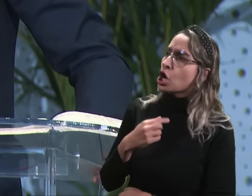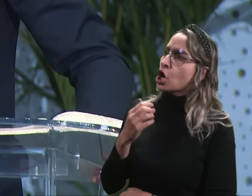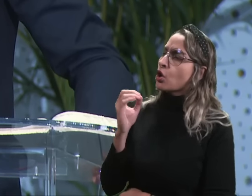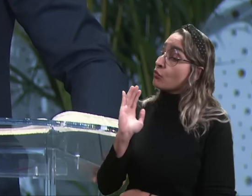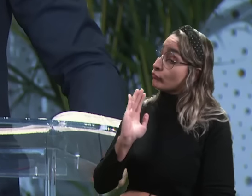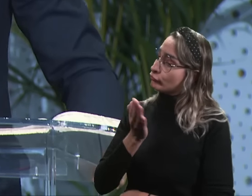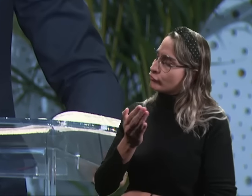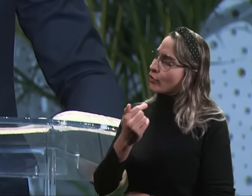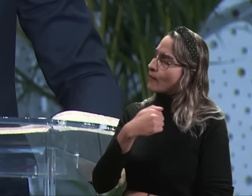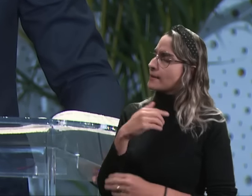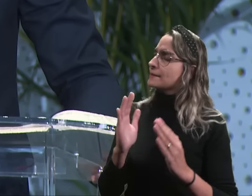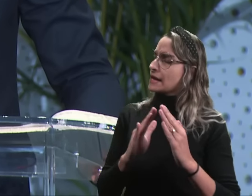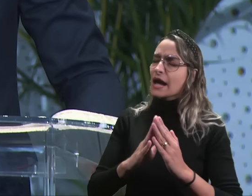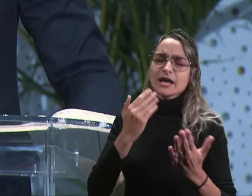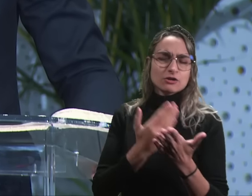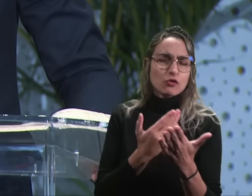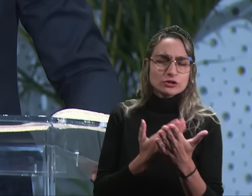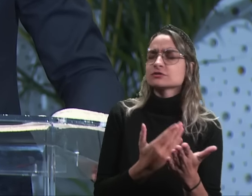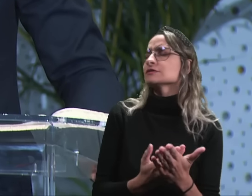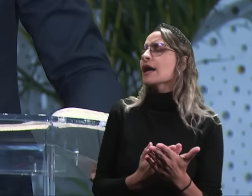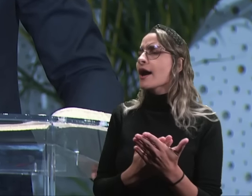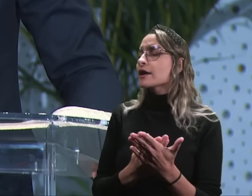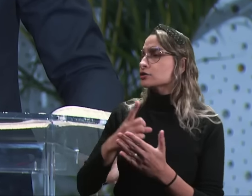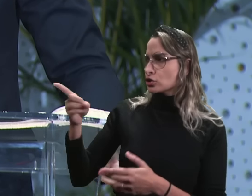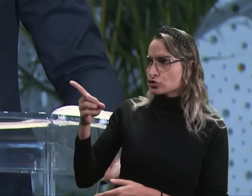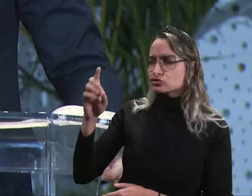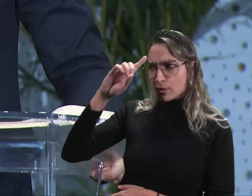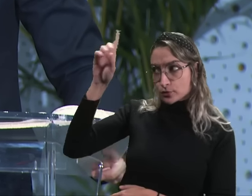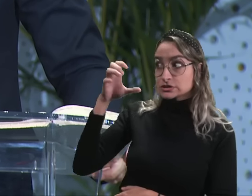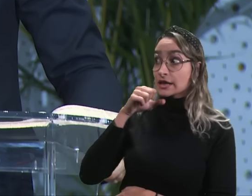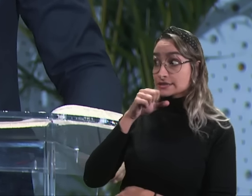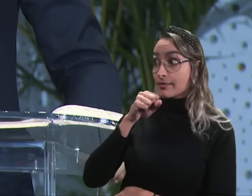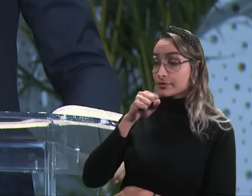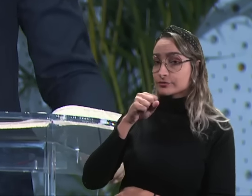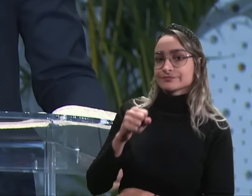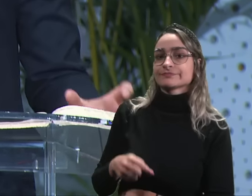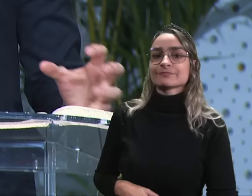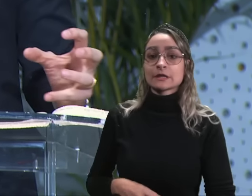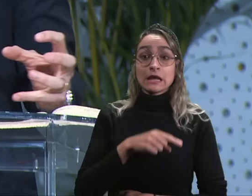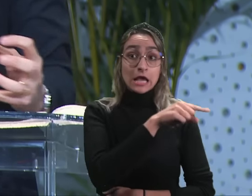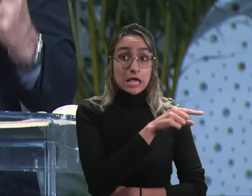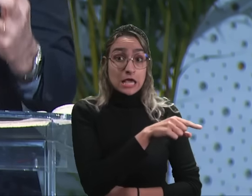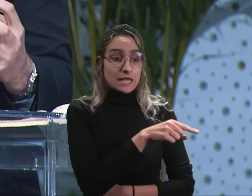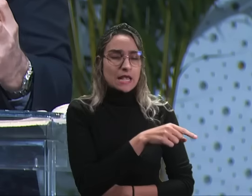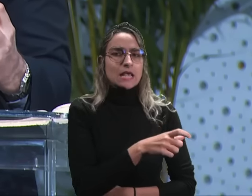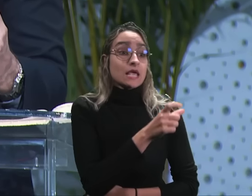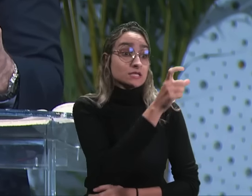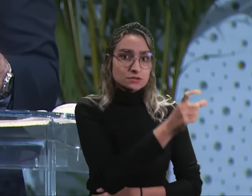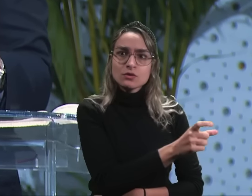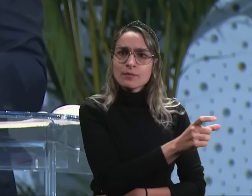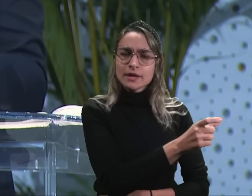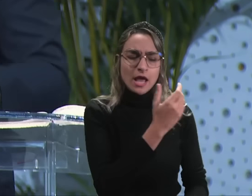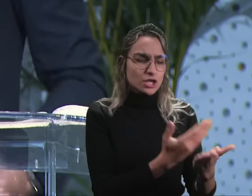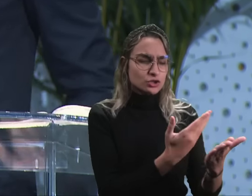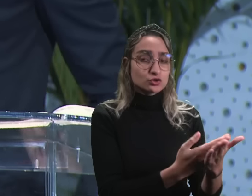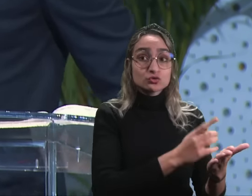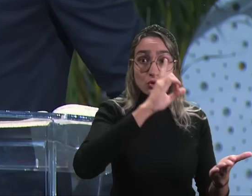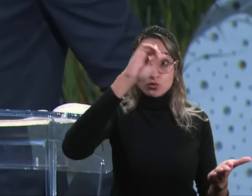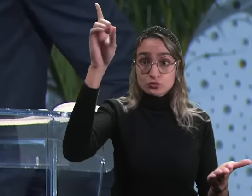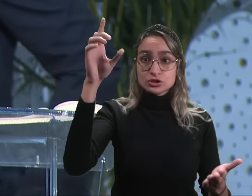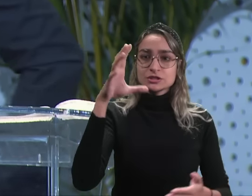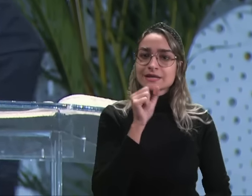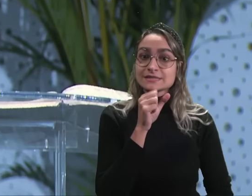paraa casa estudou e se tornou também um guardador do sábado e beites ficou tão impressionado que ele pensou